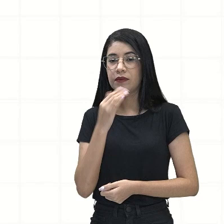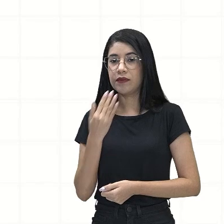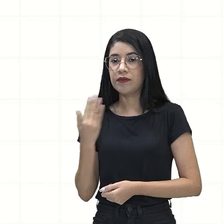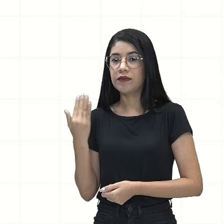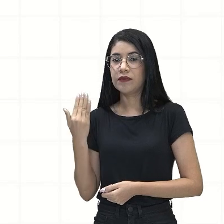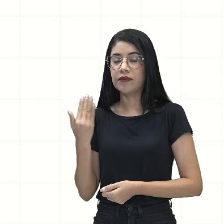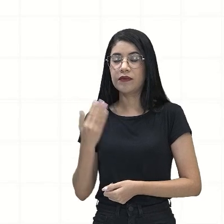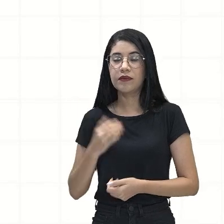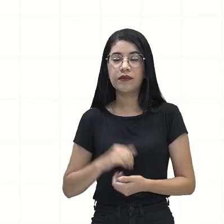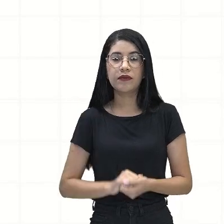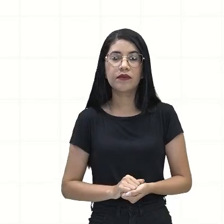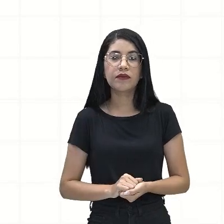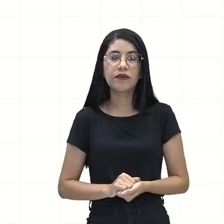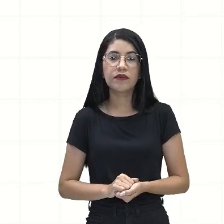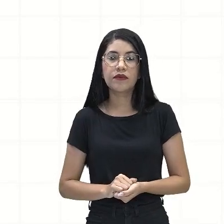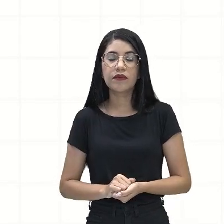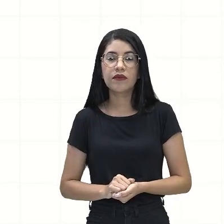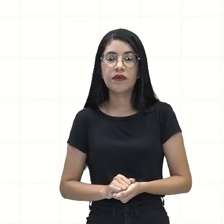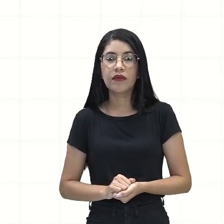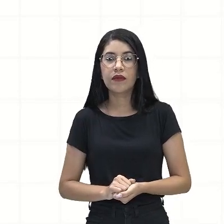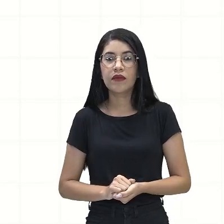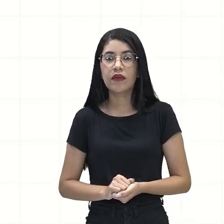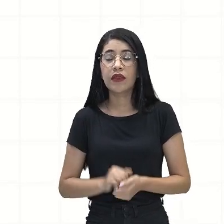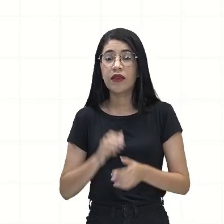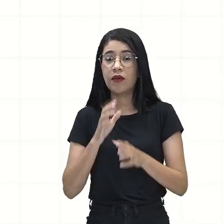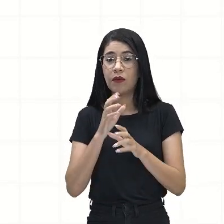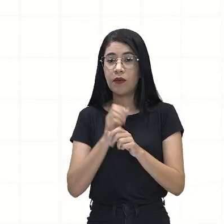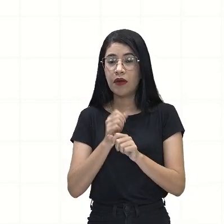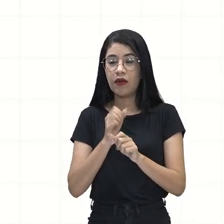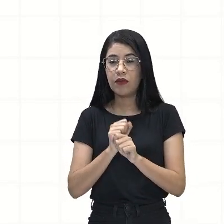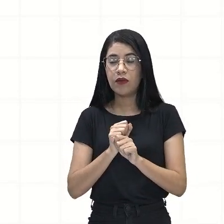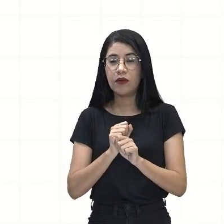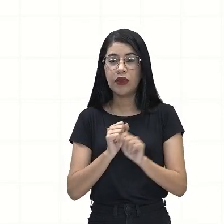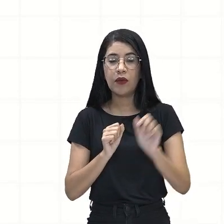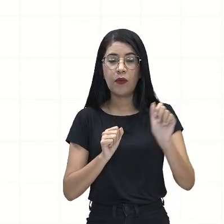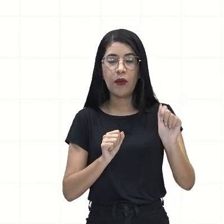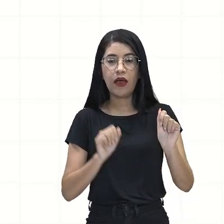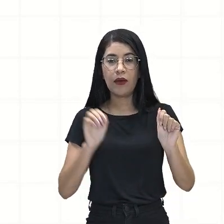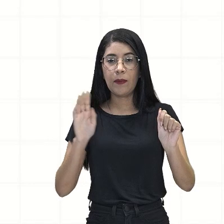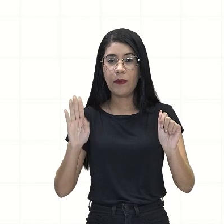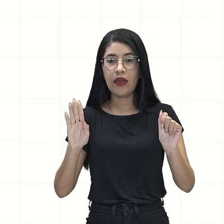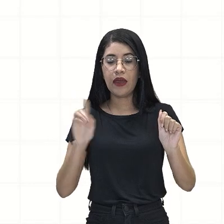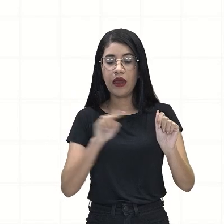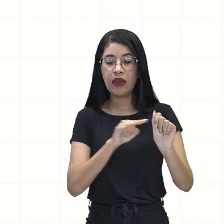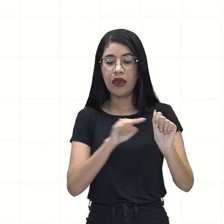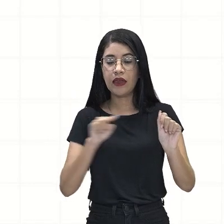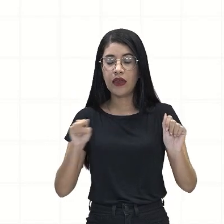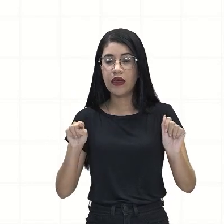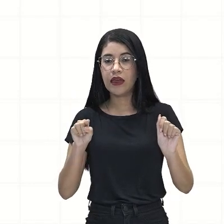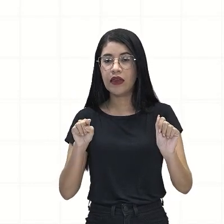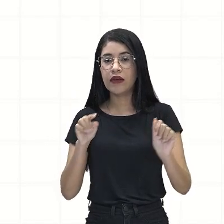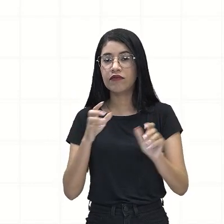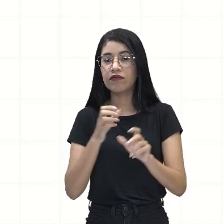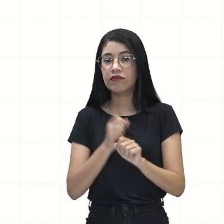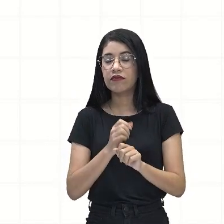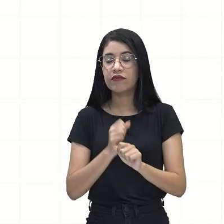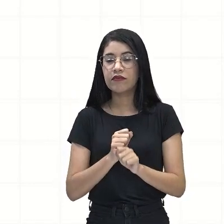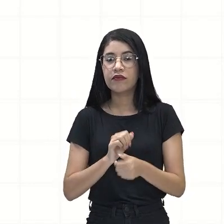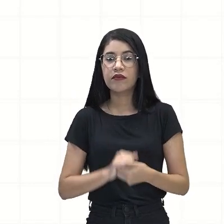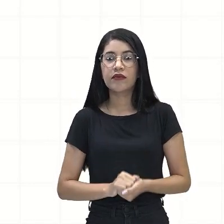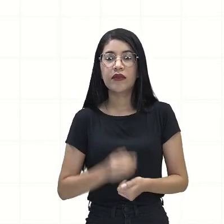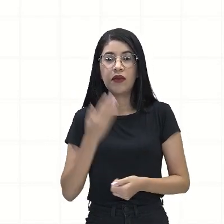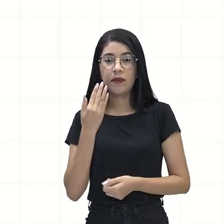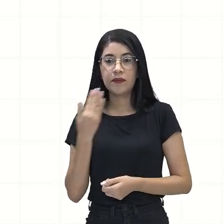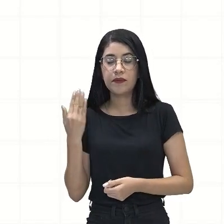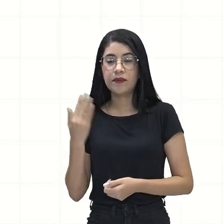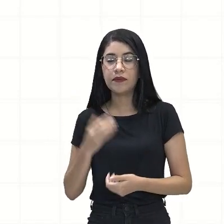entender melhor. Olha só, calcule a distância entre os pontos A e B. Então cadê o ponto A? Bem aqui o